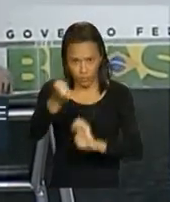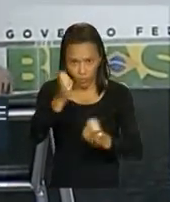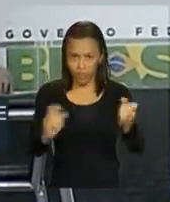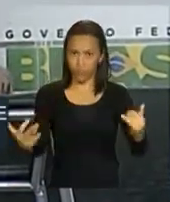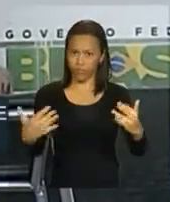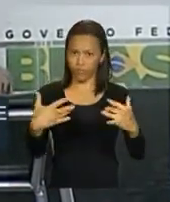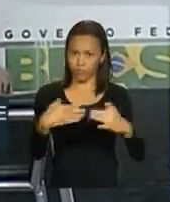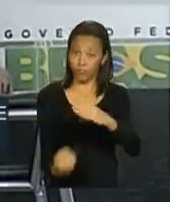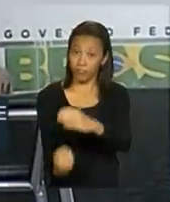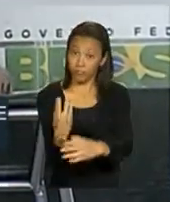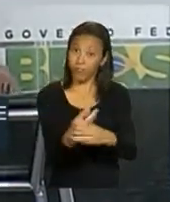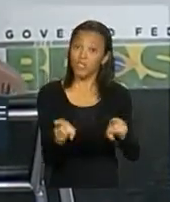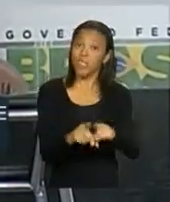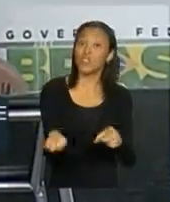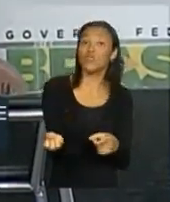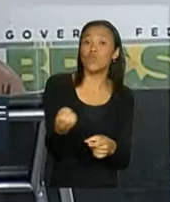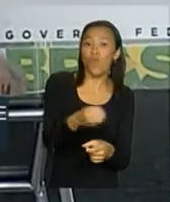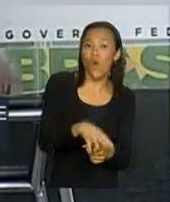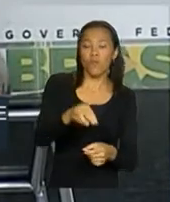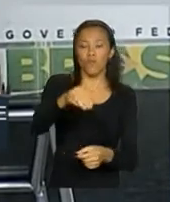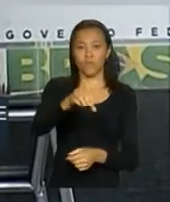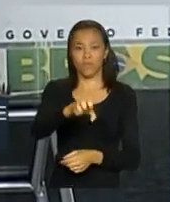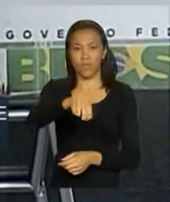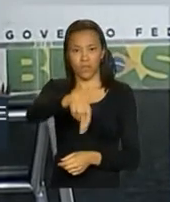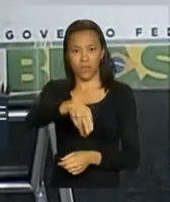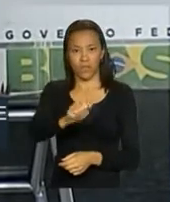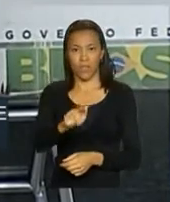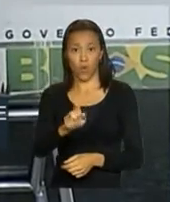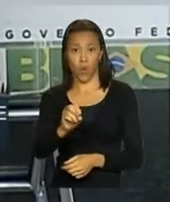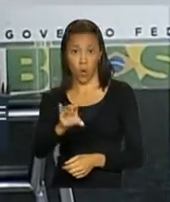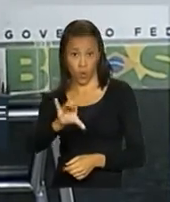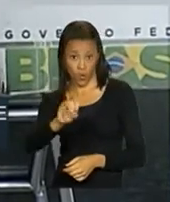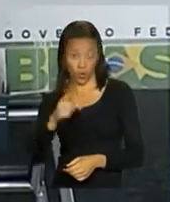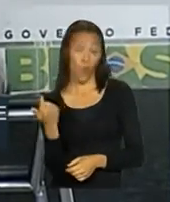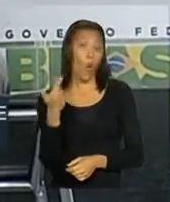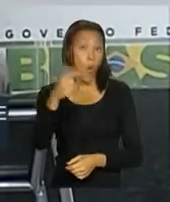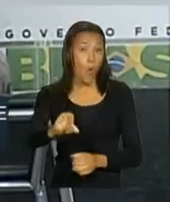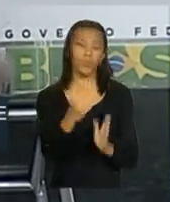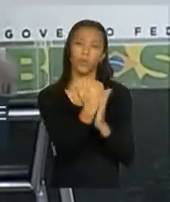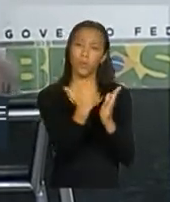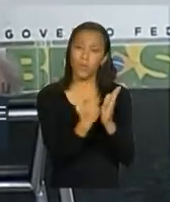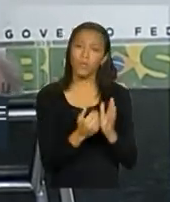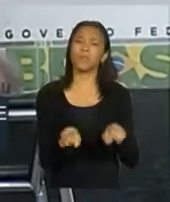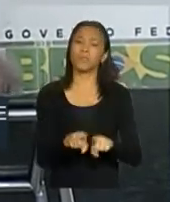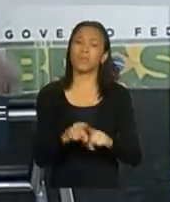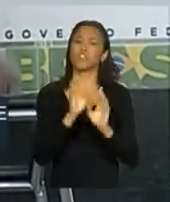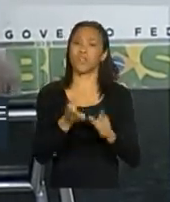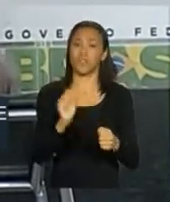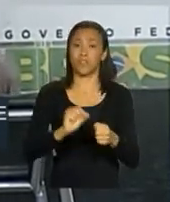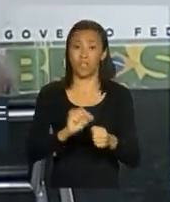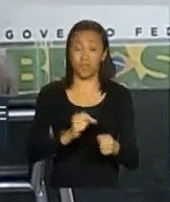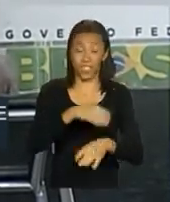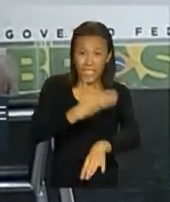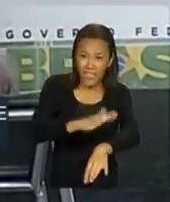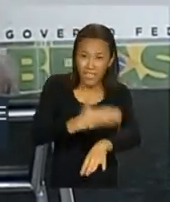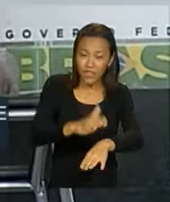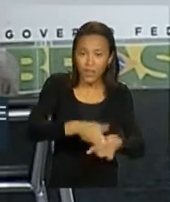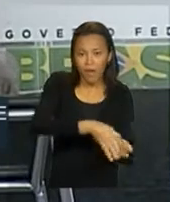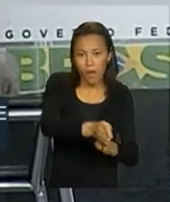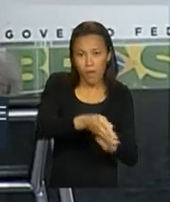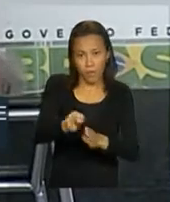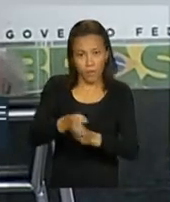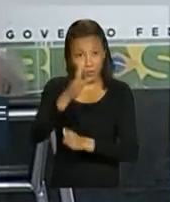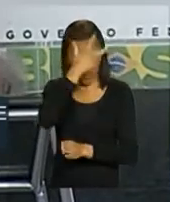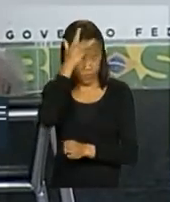interiorização de novos negócios. Um grande programa também fizemos de capacitação de recursos humanos, que